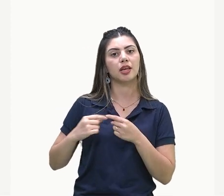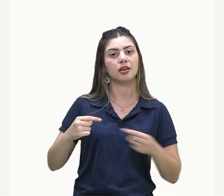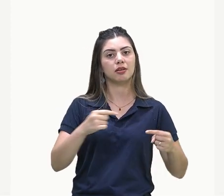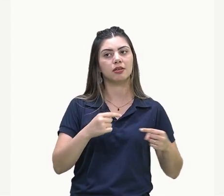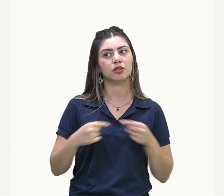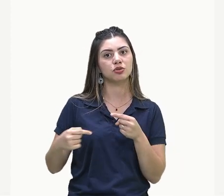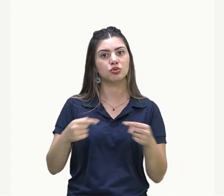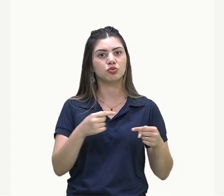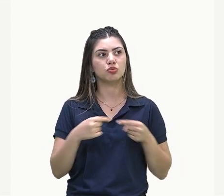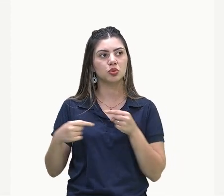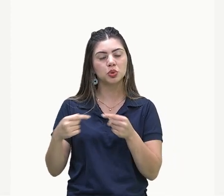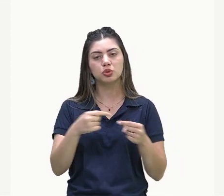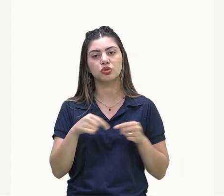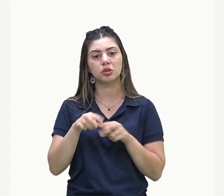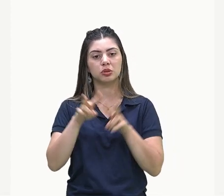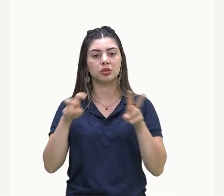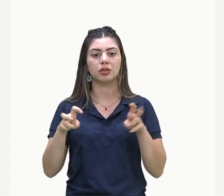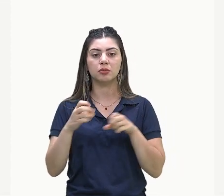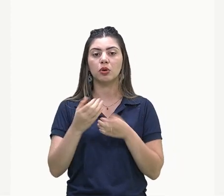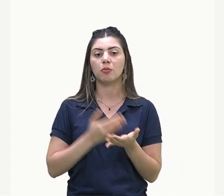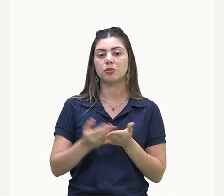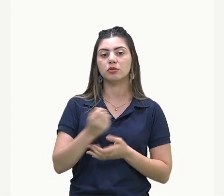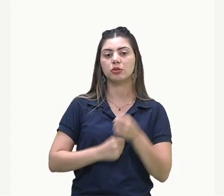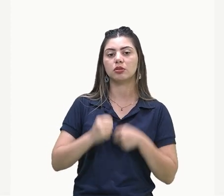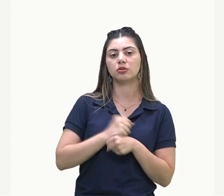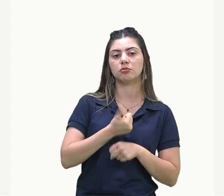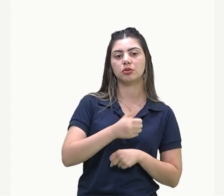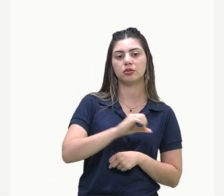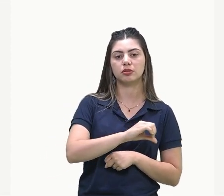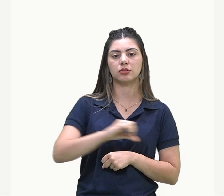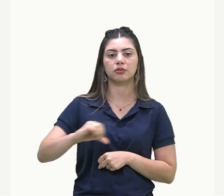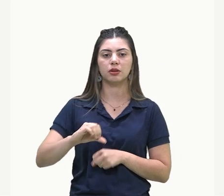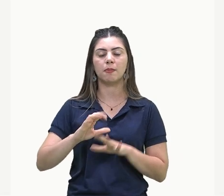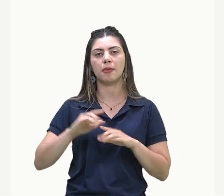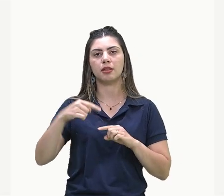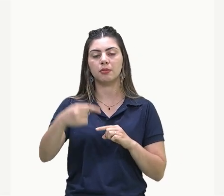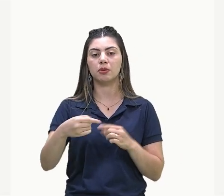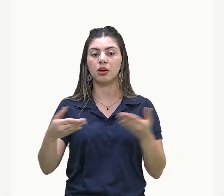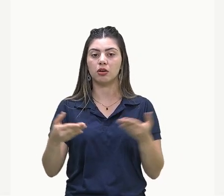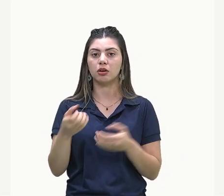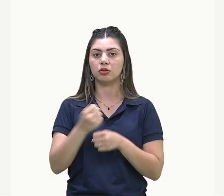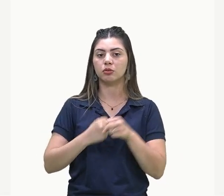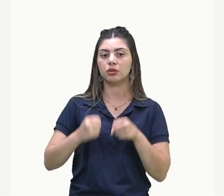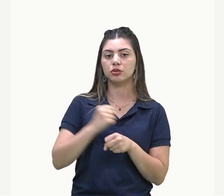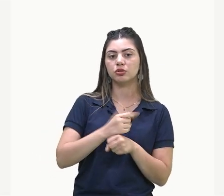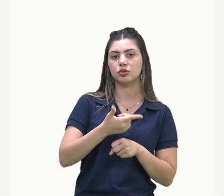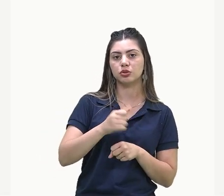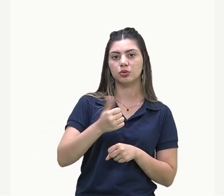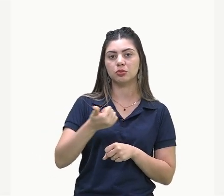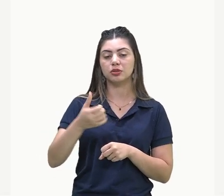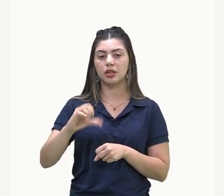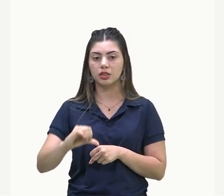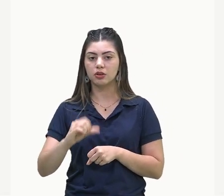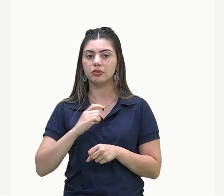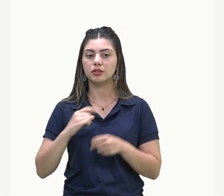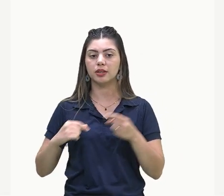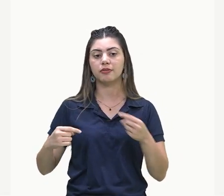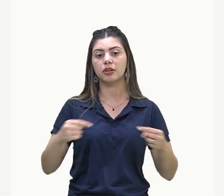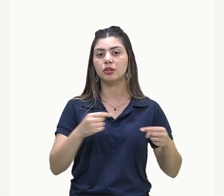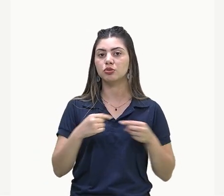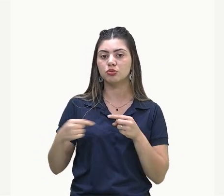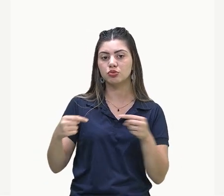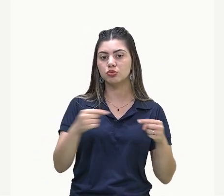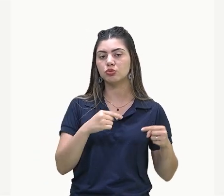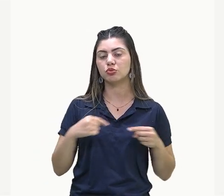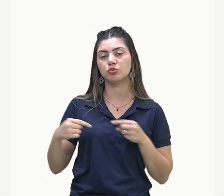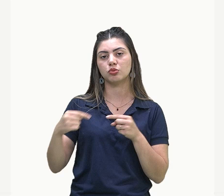1999, ok? E avançou em 2019, aí depois de um período, né? Mas segue em processo de ratificação pelos